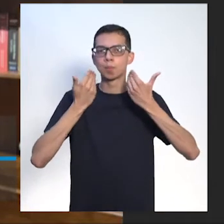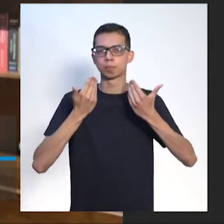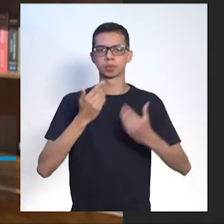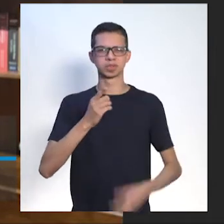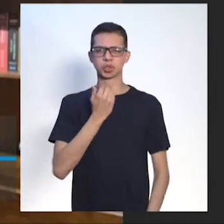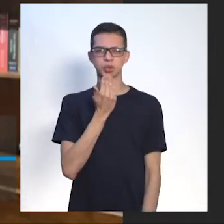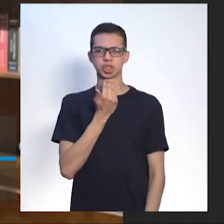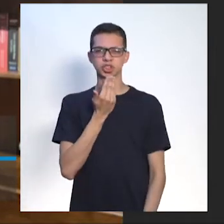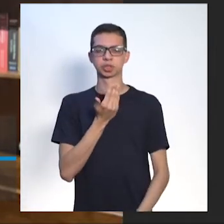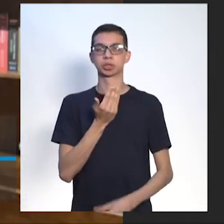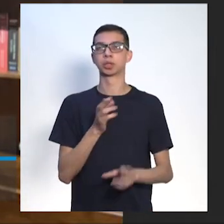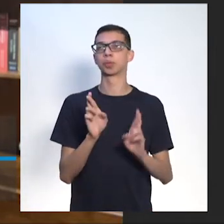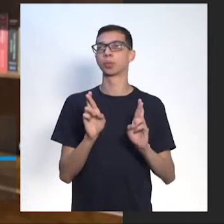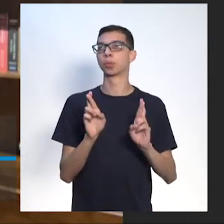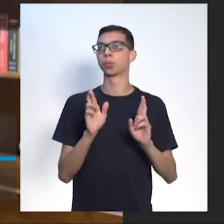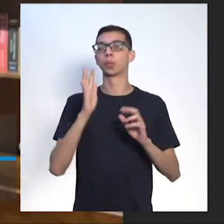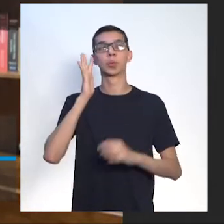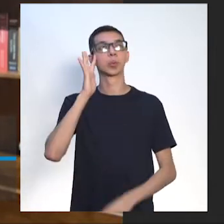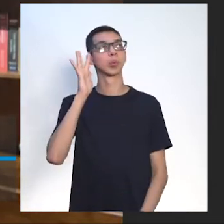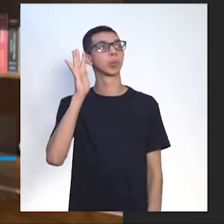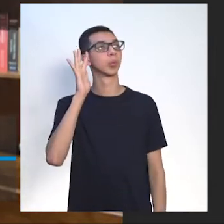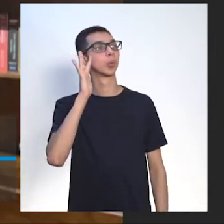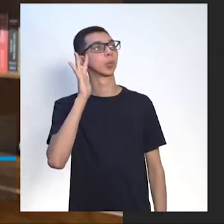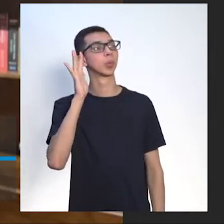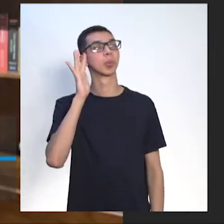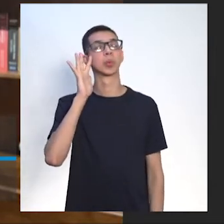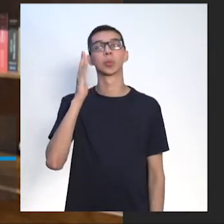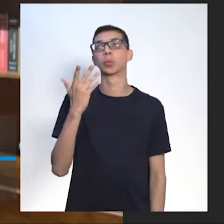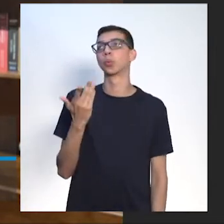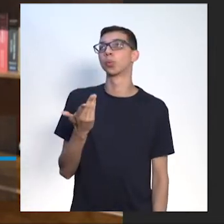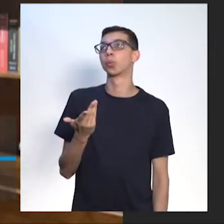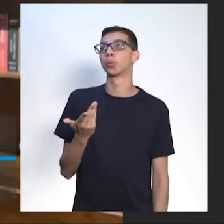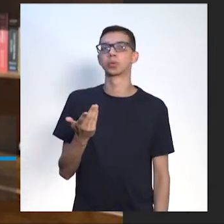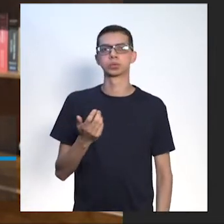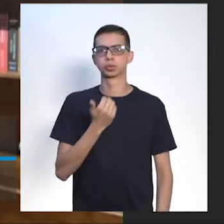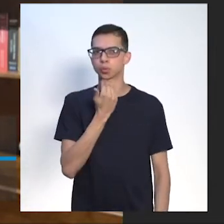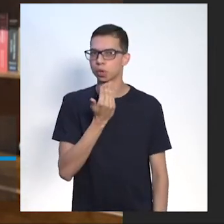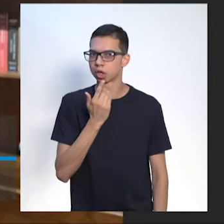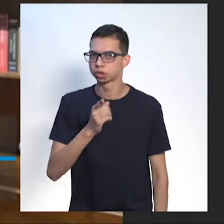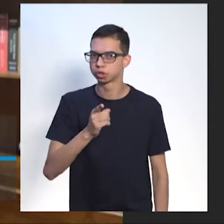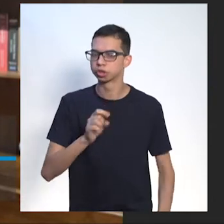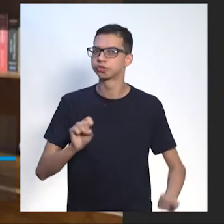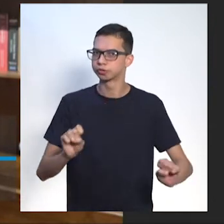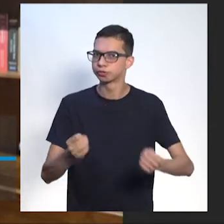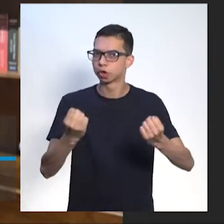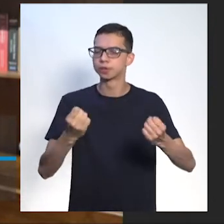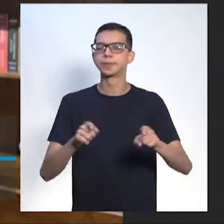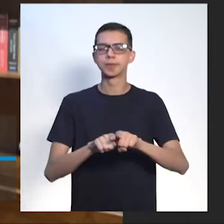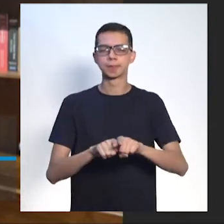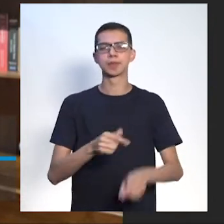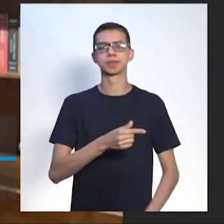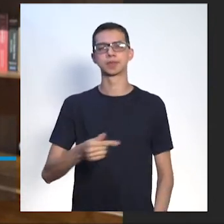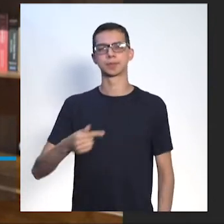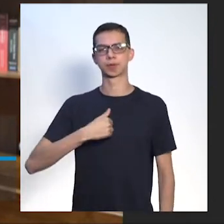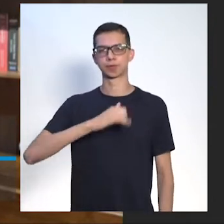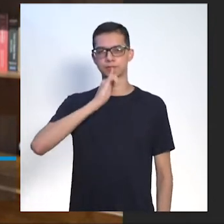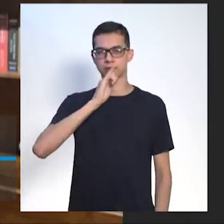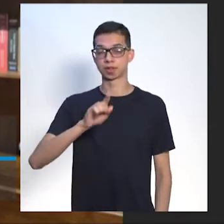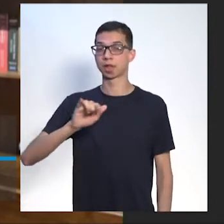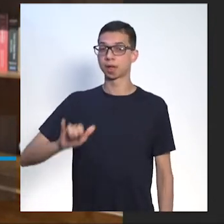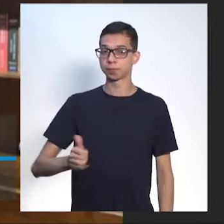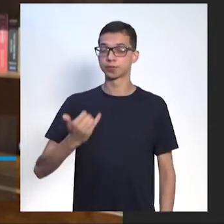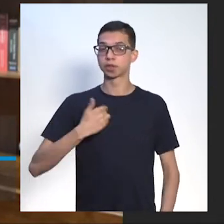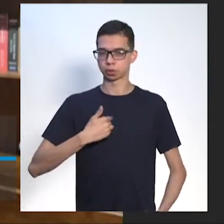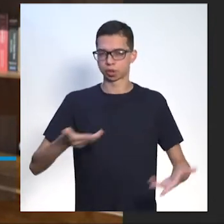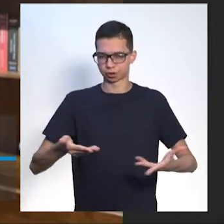cair do céu, tá? Uma outra coisa que saiu essa semana, que eu acho que é legal vocês verem, estou aproveitando para falar de jornal antes das coisas,